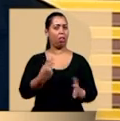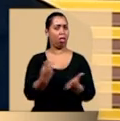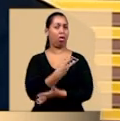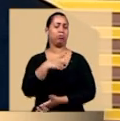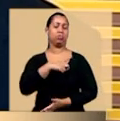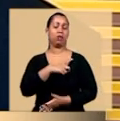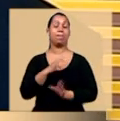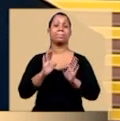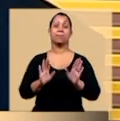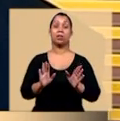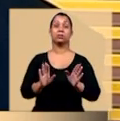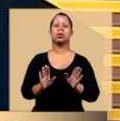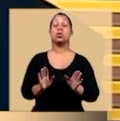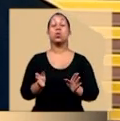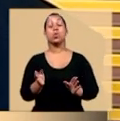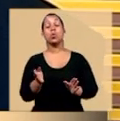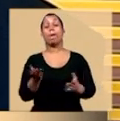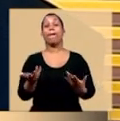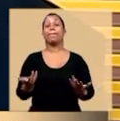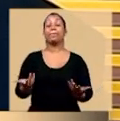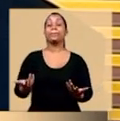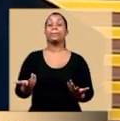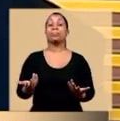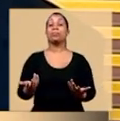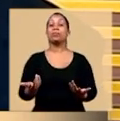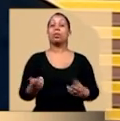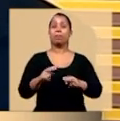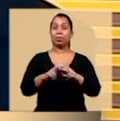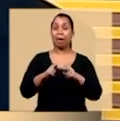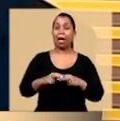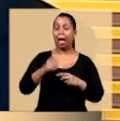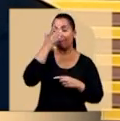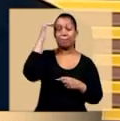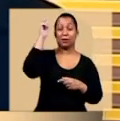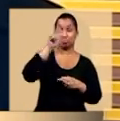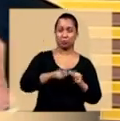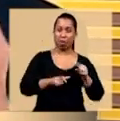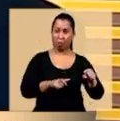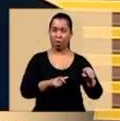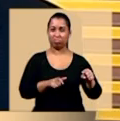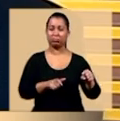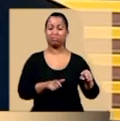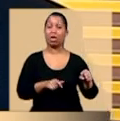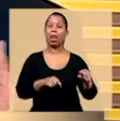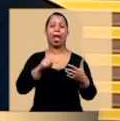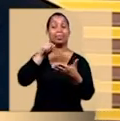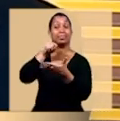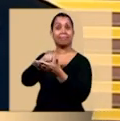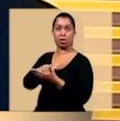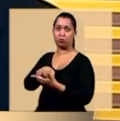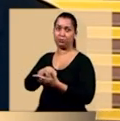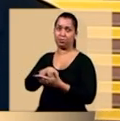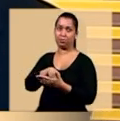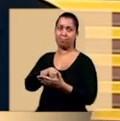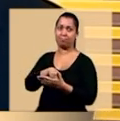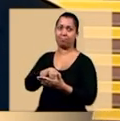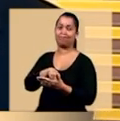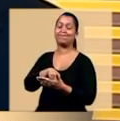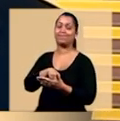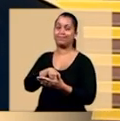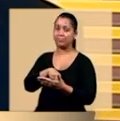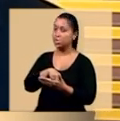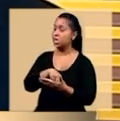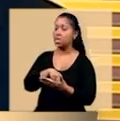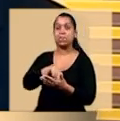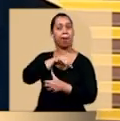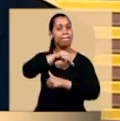Por outro lado, quando você tem, por parte da vítima, se ela denuncia e as medidas não